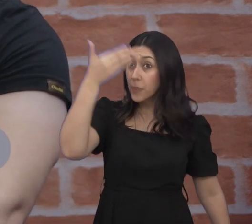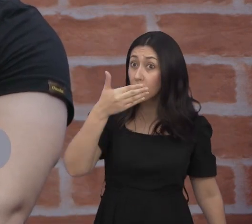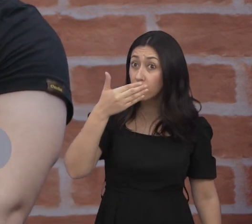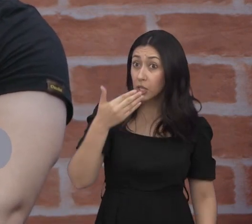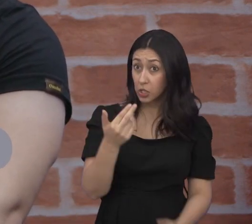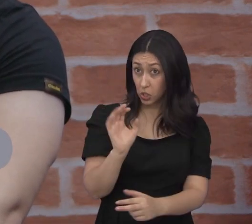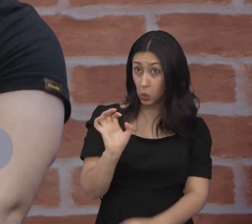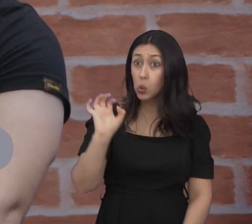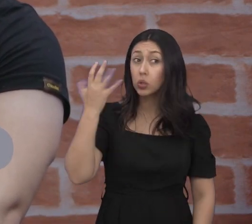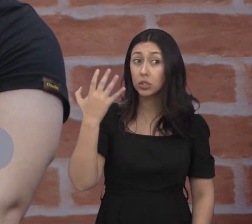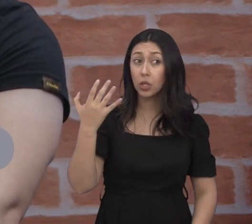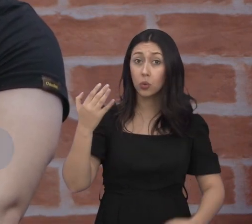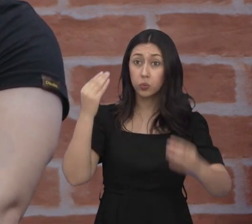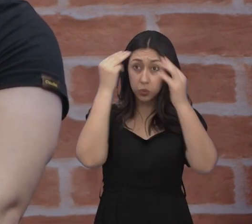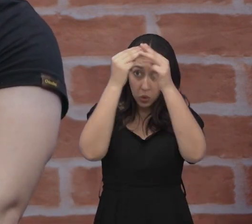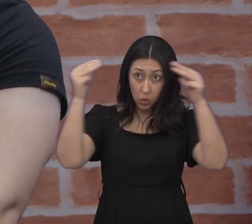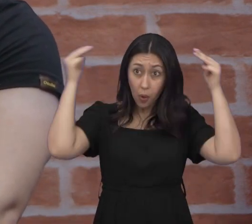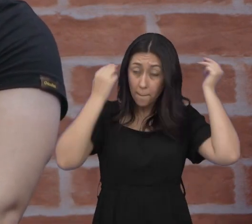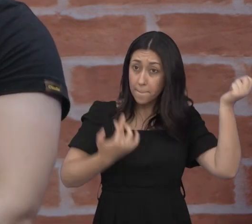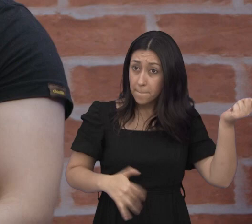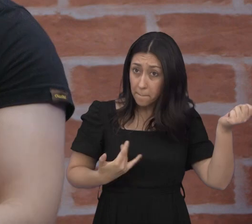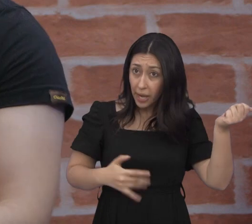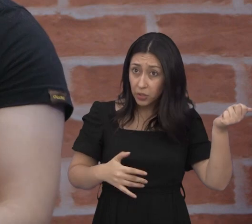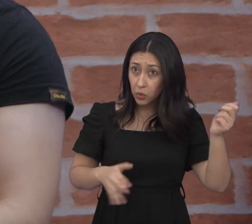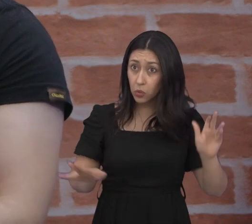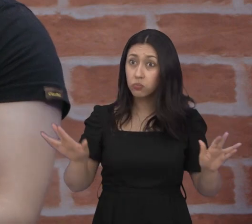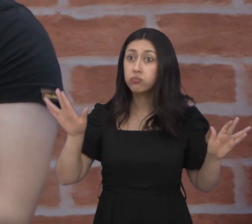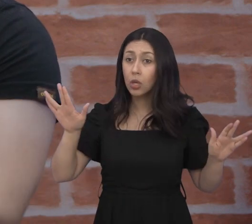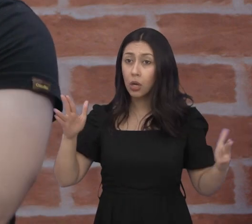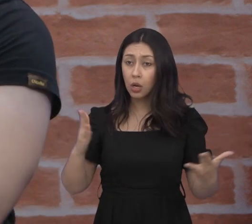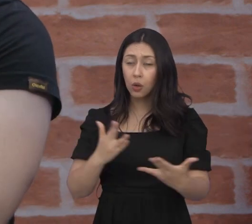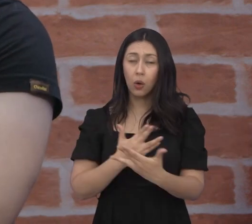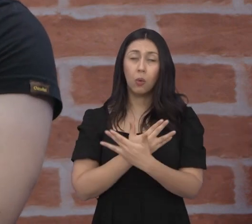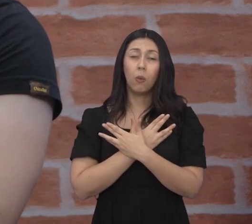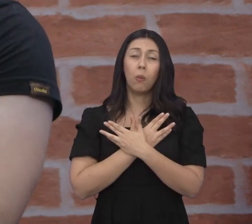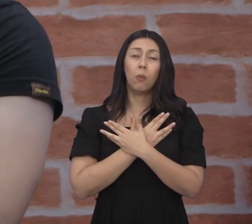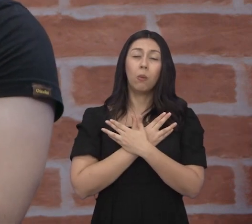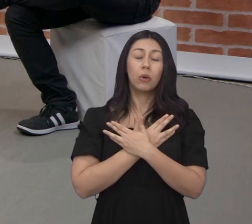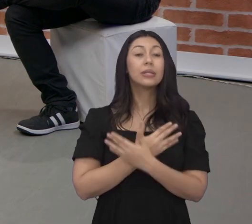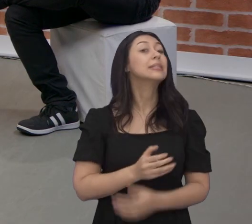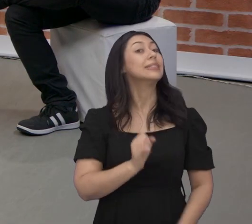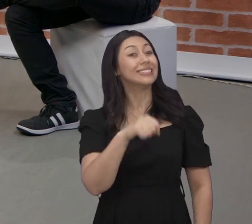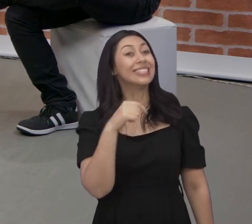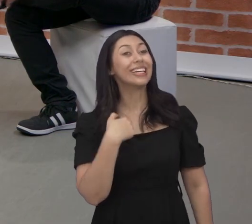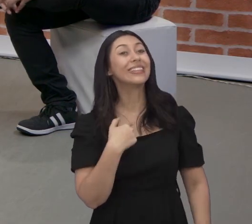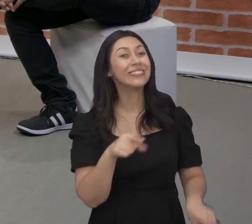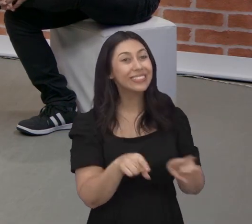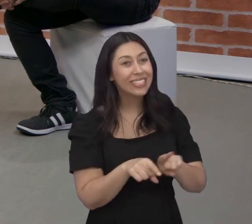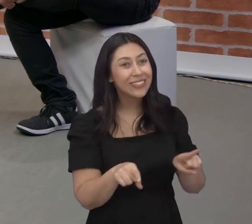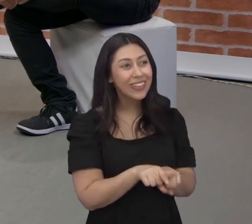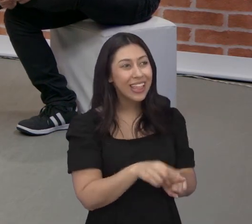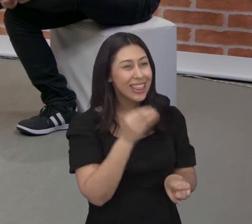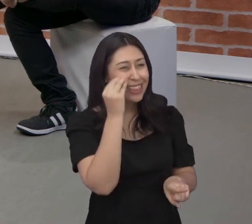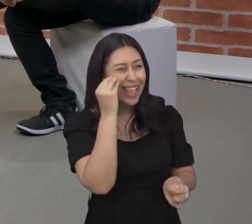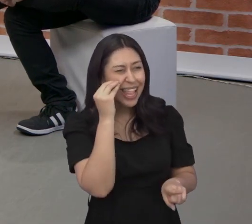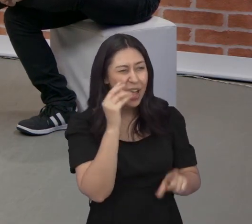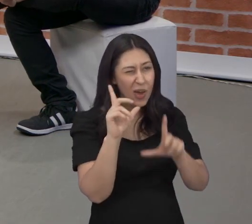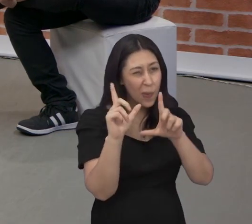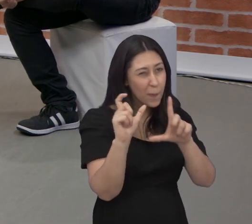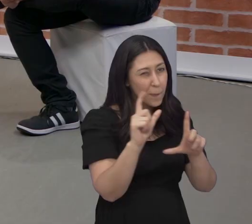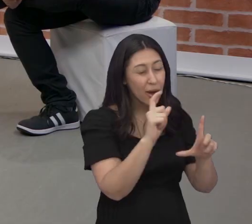caso do México, né, Sim, dos sim. ETs Das múmias. mumificados. Isso, até deixei umas fotos aí das múmias também,